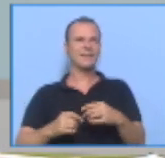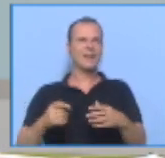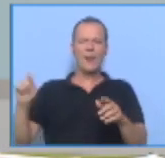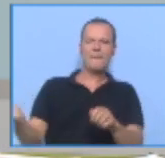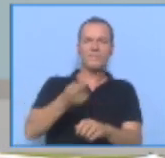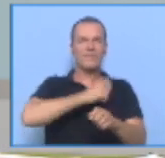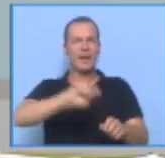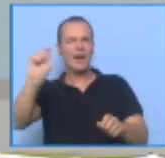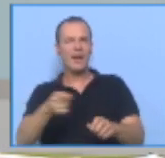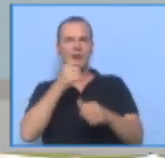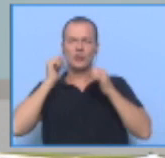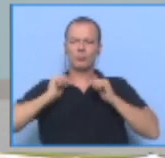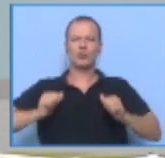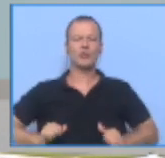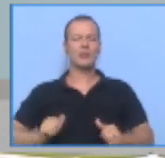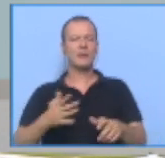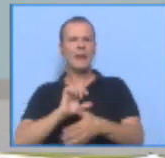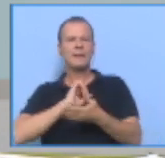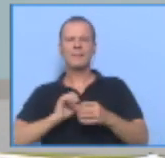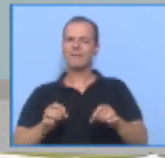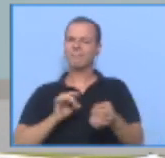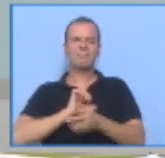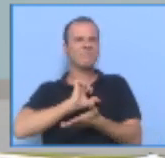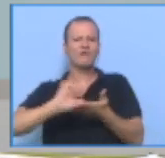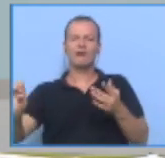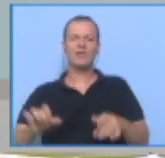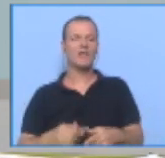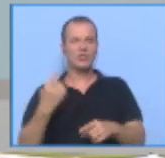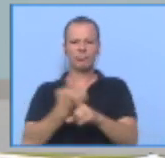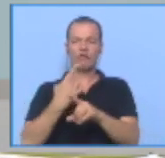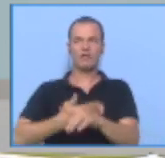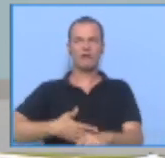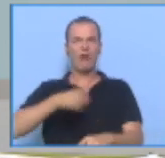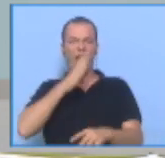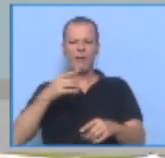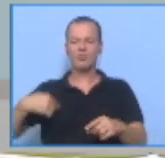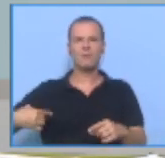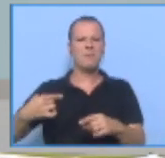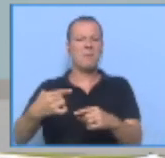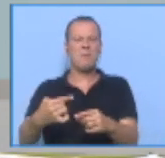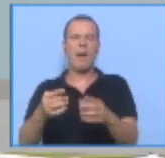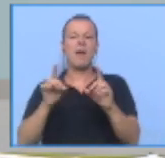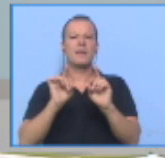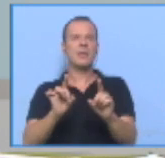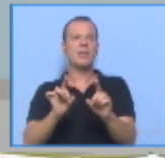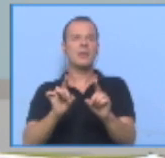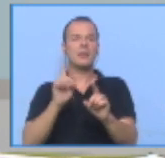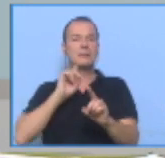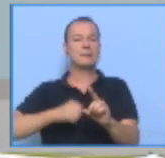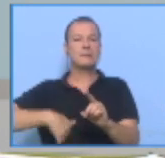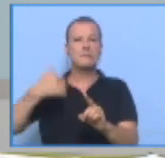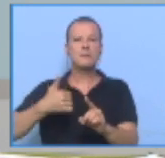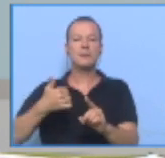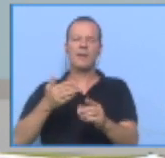uma mochila, mas sair das rotinas em que estamos, ensaiar novas leituras e, sobretudo, celebrar